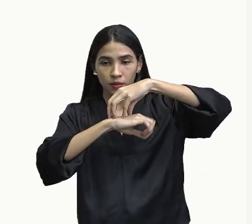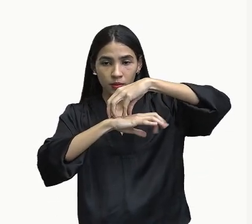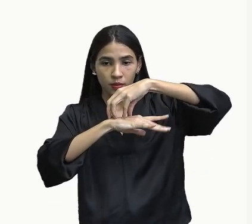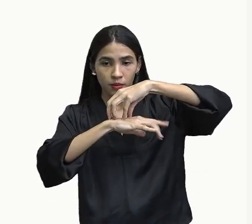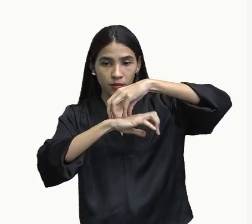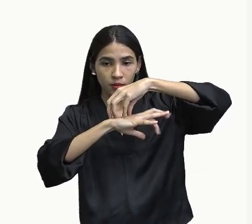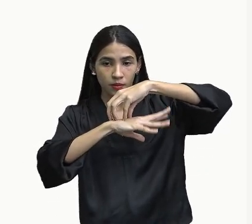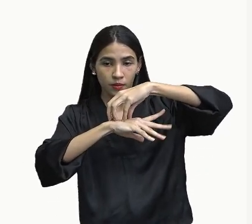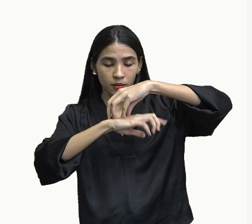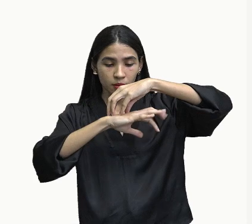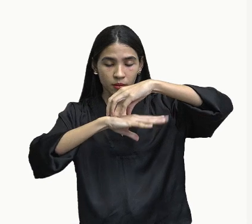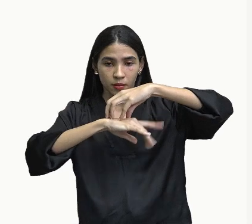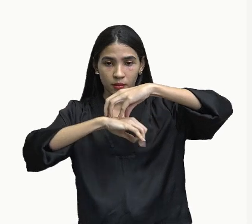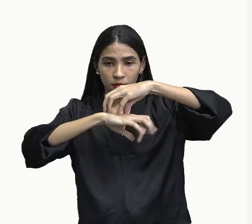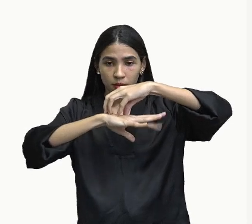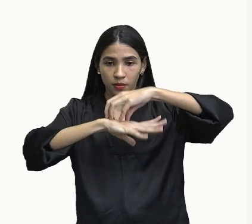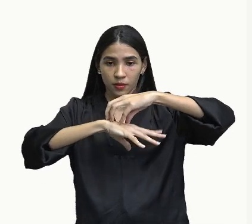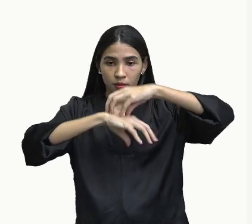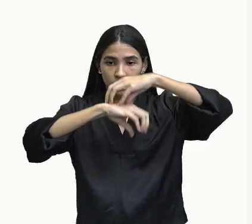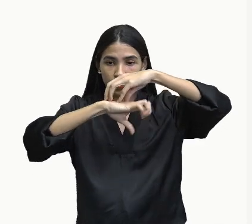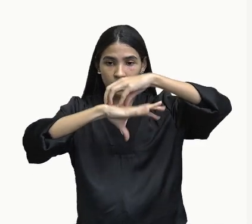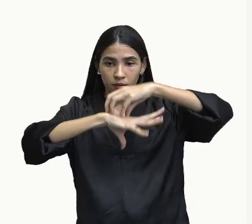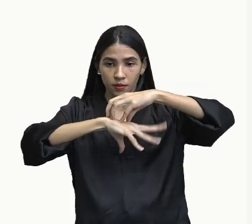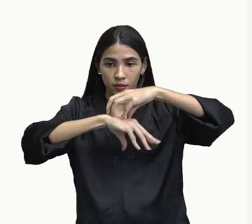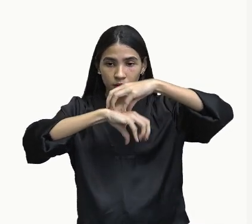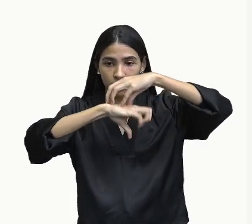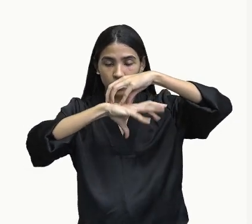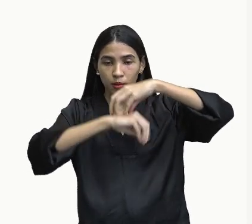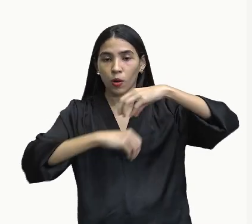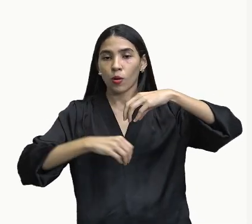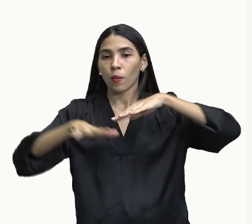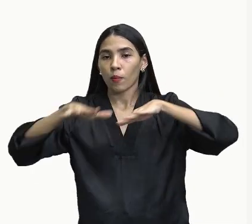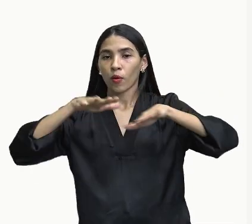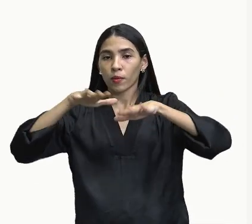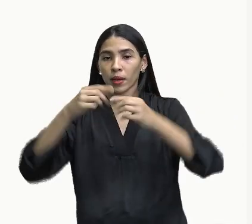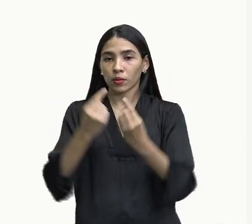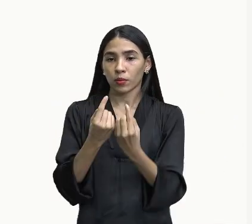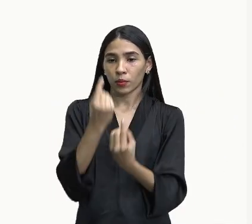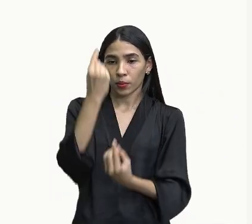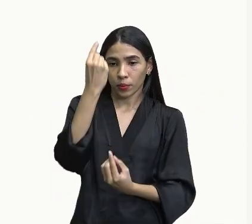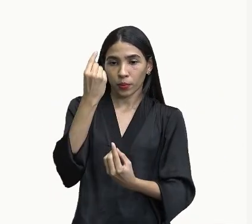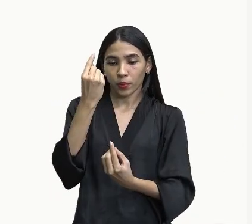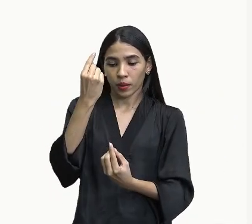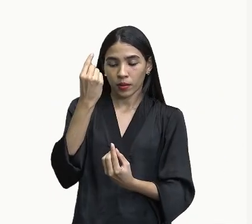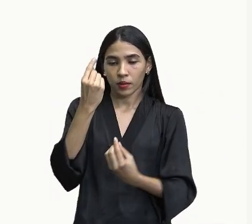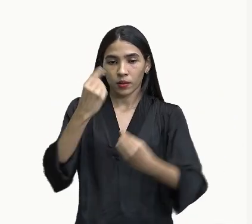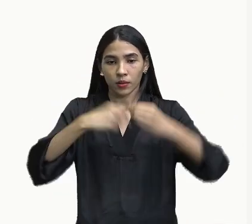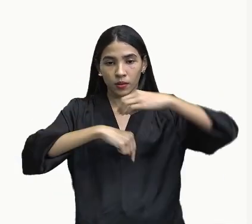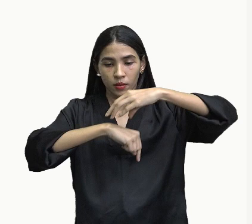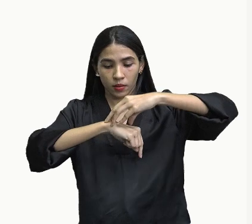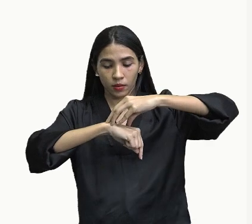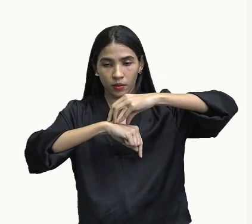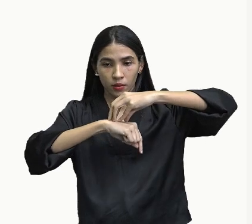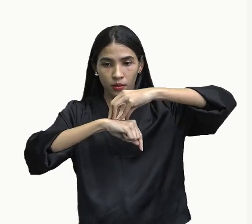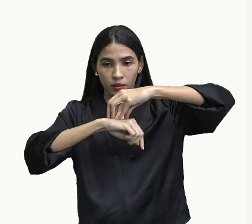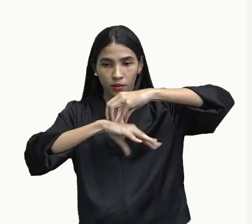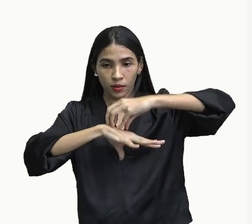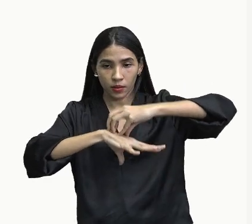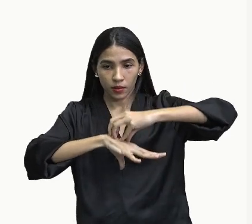de baixo para cima, aqui, olha. Onde ela ela primeiro faz aquele movimento do sapinho,